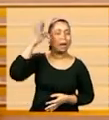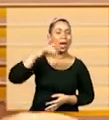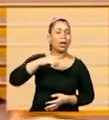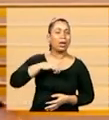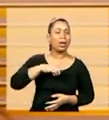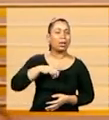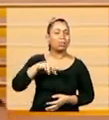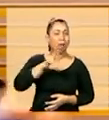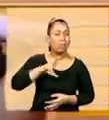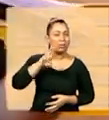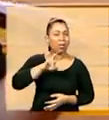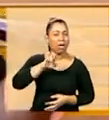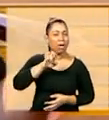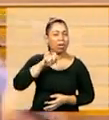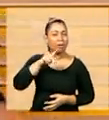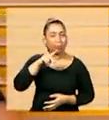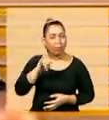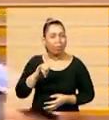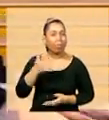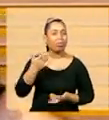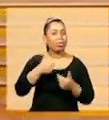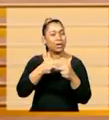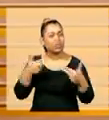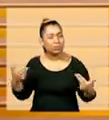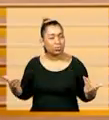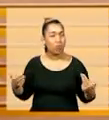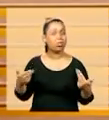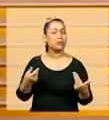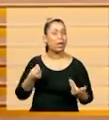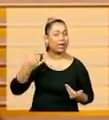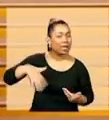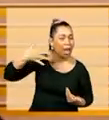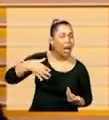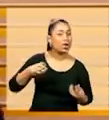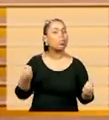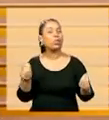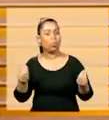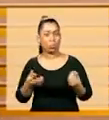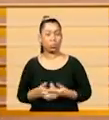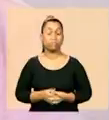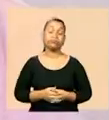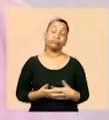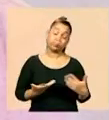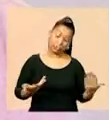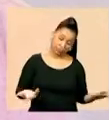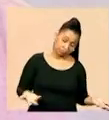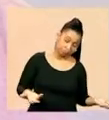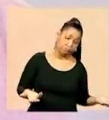muito caro instalar isso, ter cursos, ter todo esse serviço? Como é que isso se reflete?